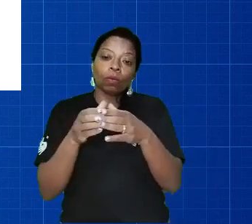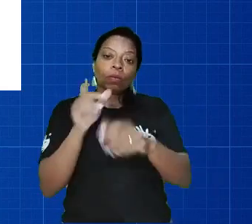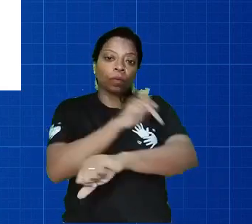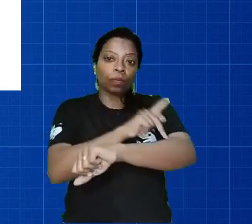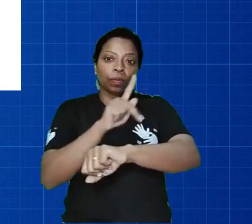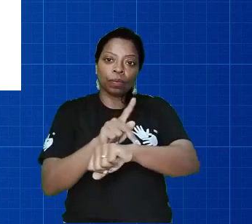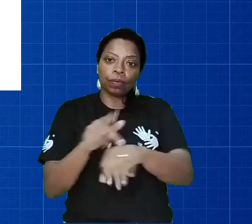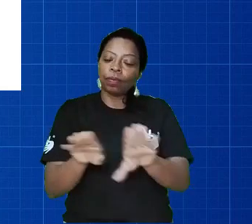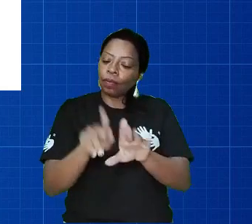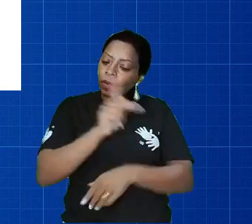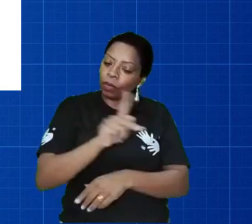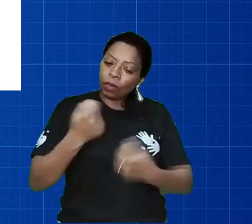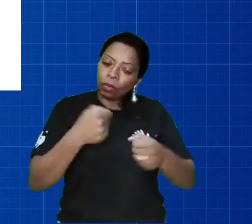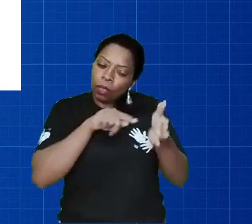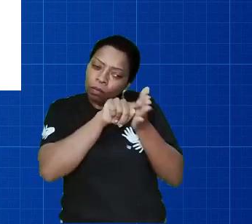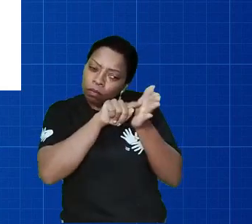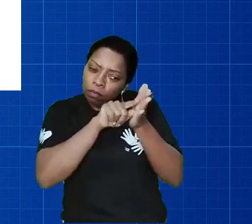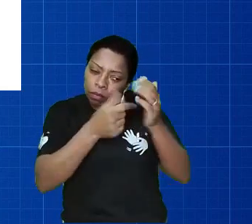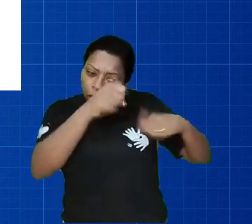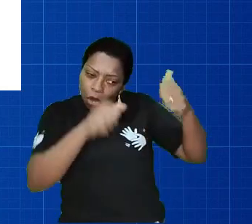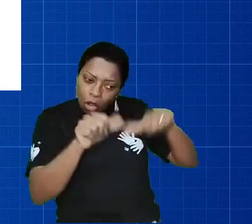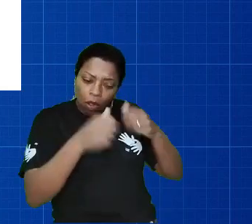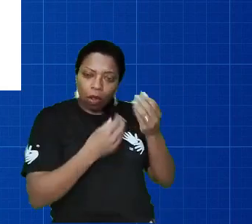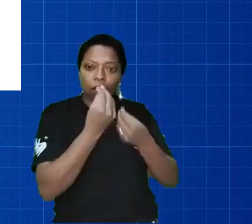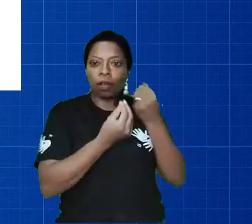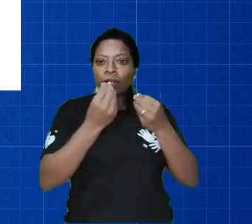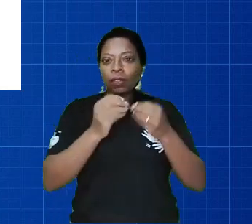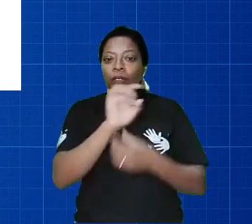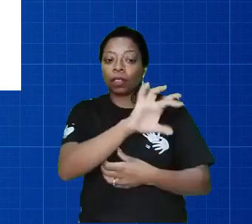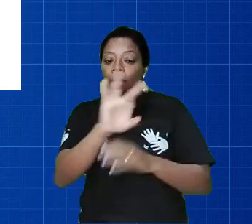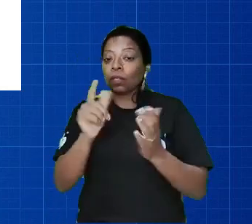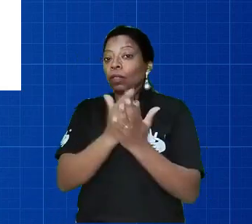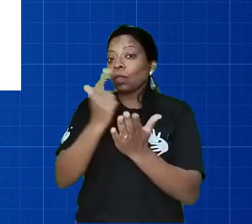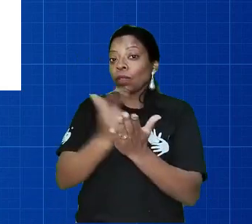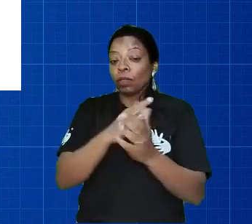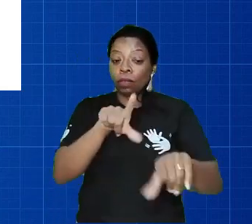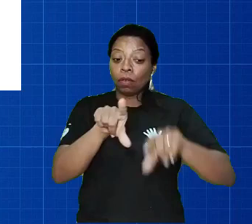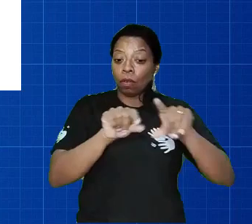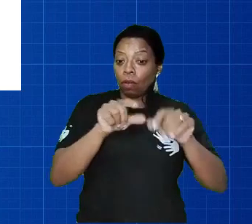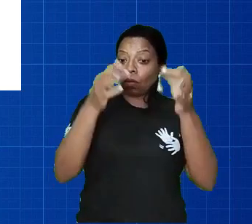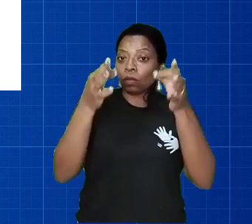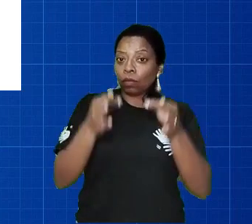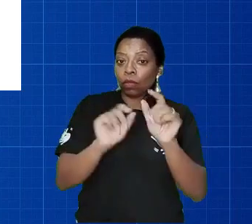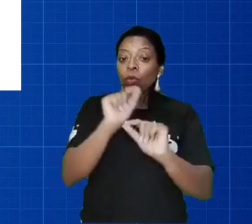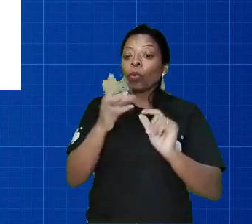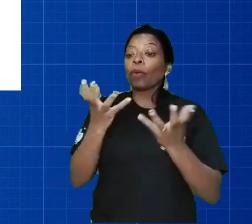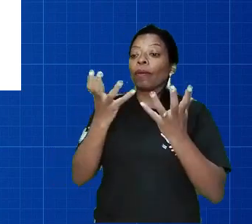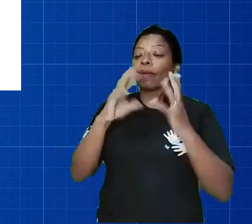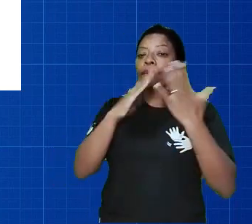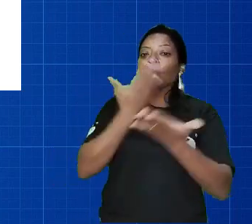docente precisa fazer a análise dessas obras e escolher cada qual para a sua unidade,